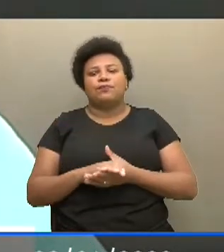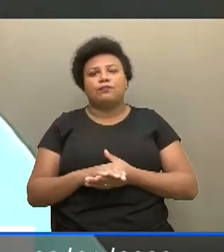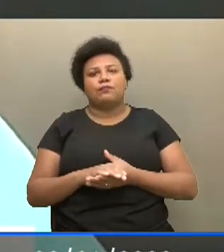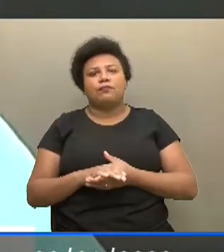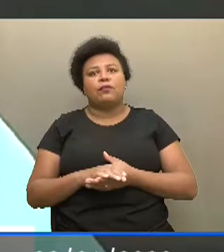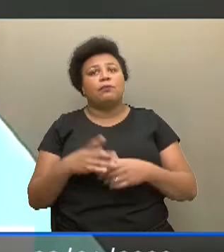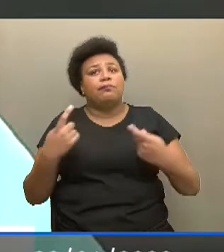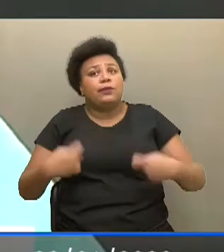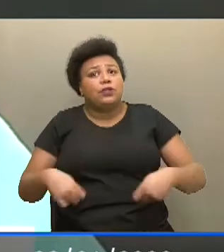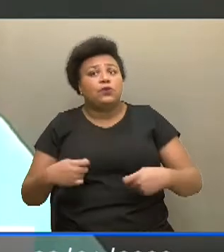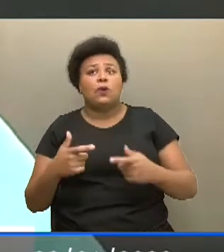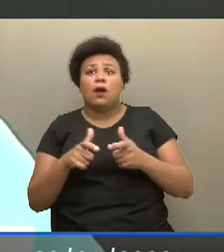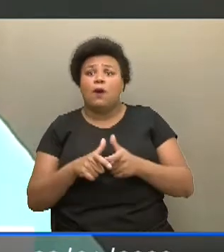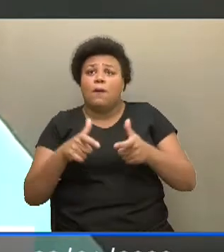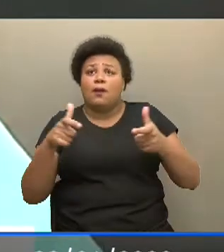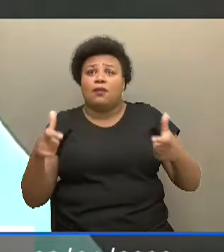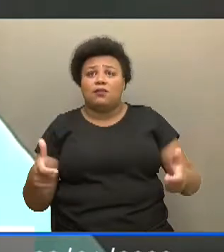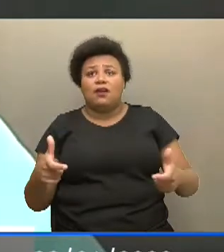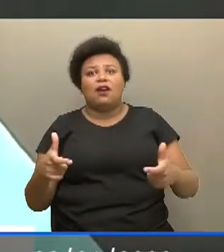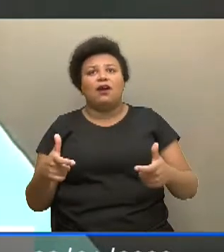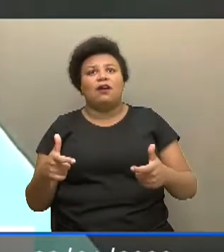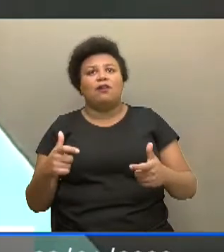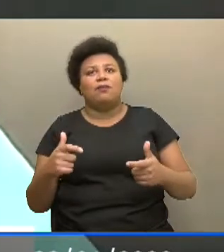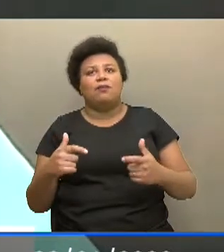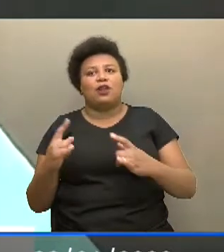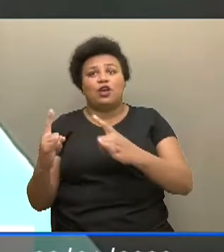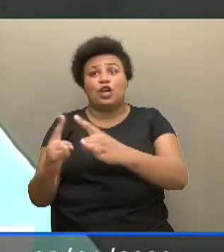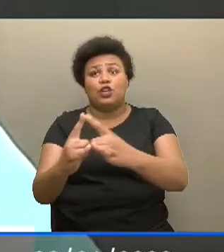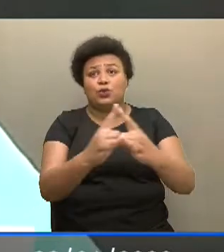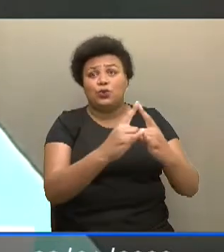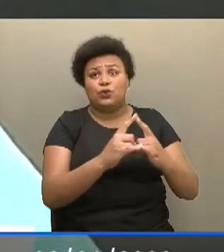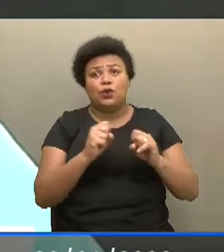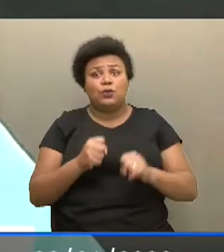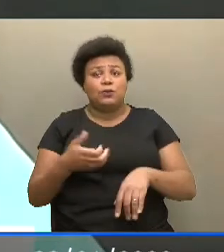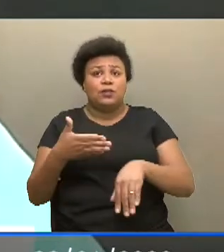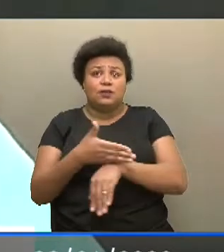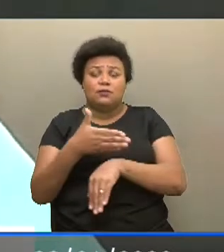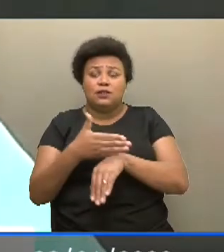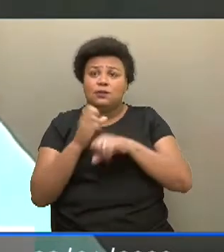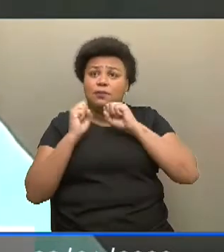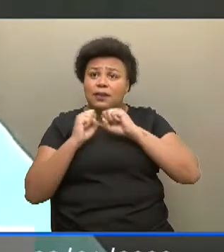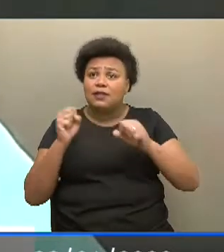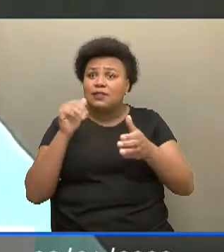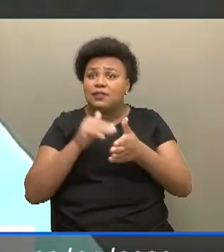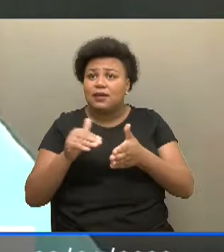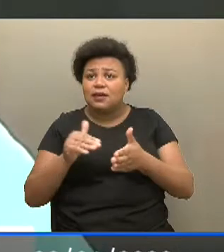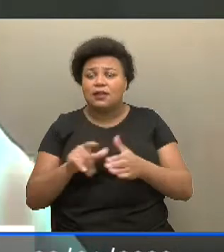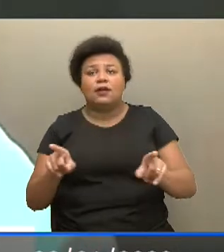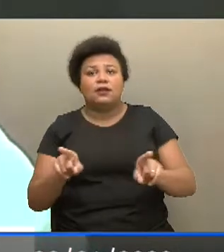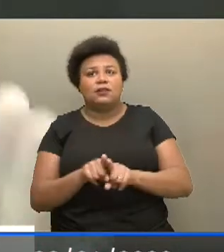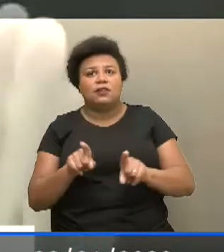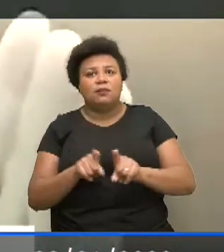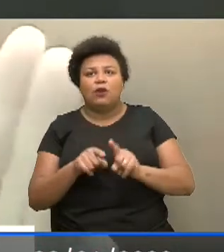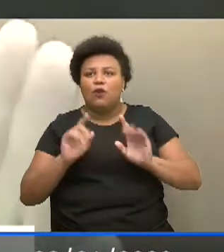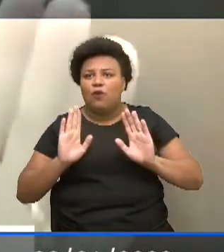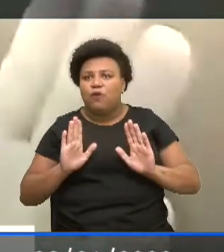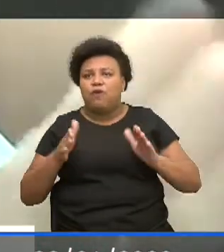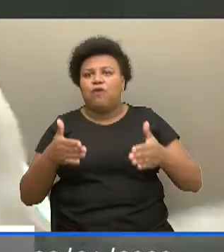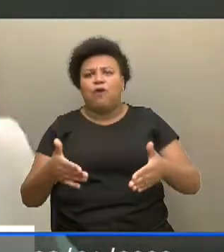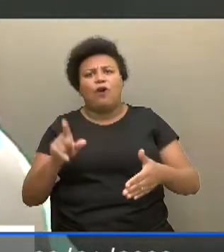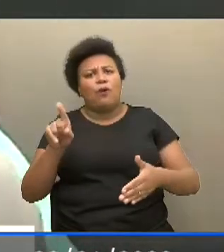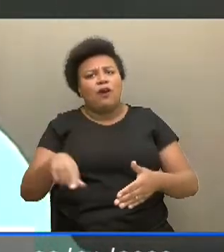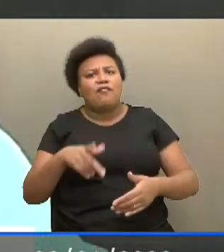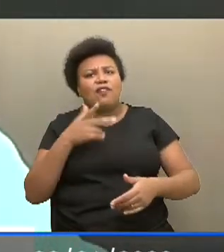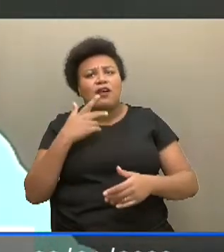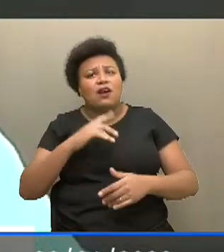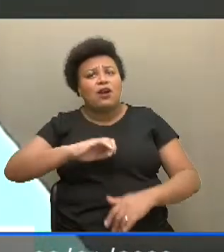a necessidade de ampliar para que os estabelecimentos pudessem participar, secretária? E também, porque o foco é esse, nós tratar diretamente